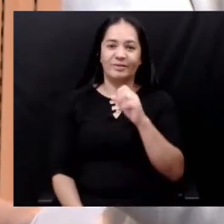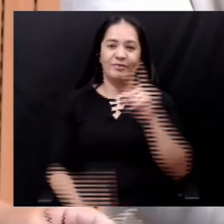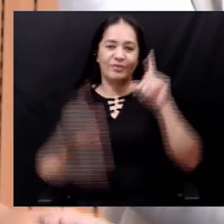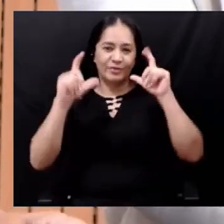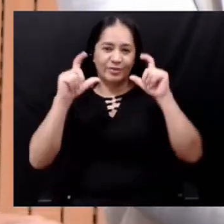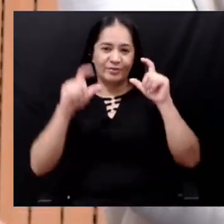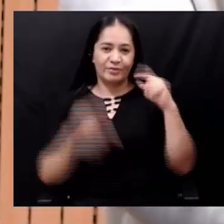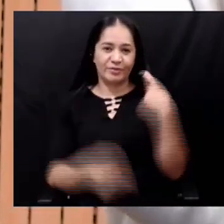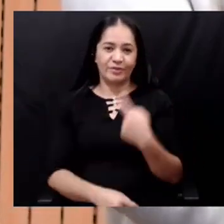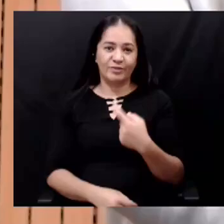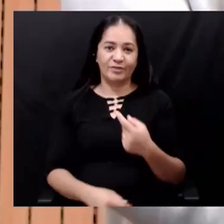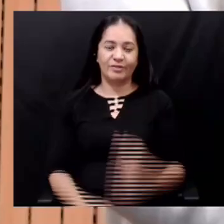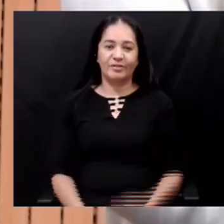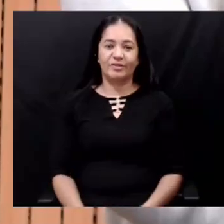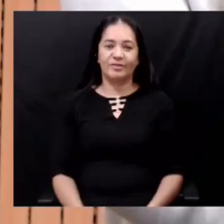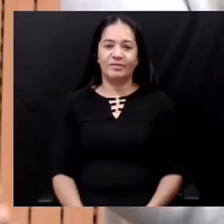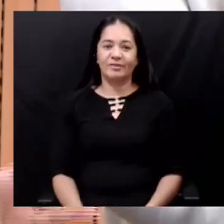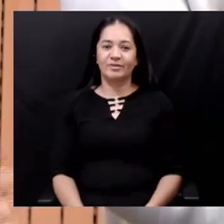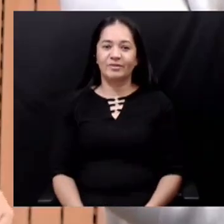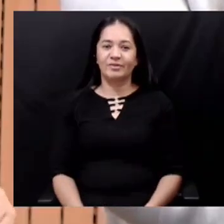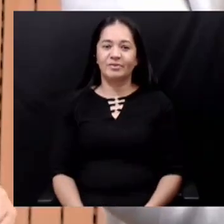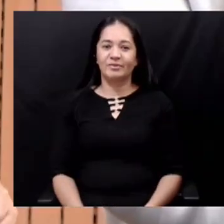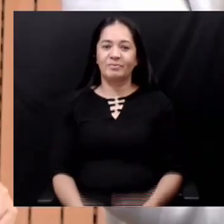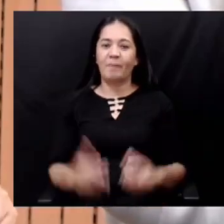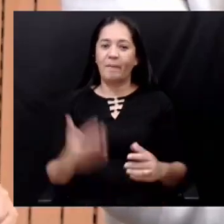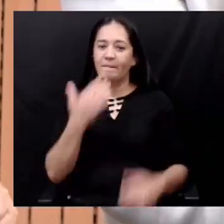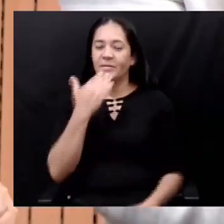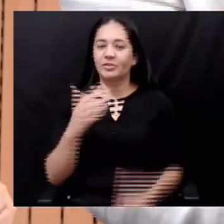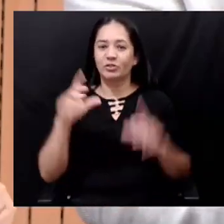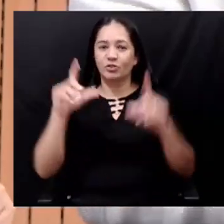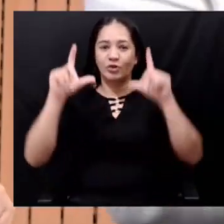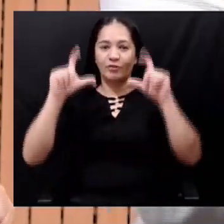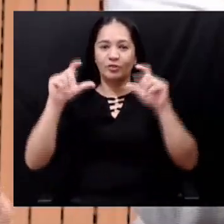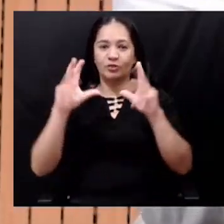pediu para a gente fazer uma foto aqui, tá? Com todo mundo, inclusive com o Kleber. Obrigada.